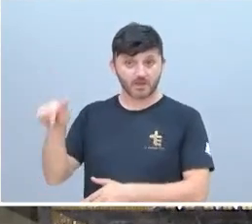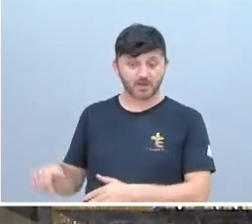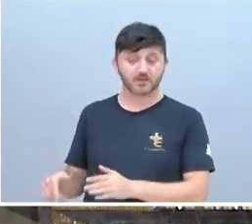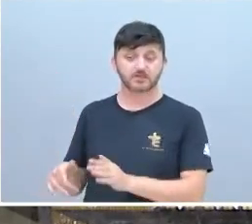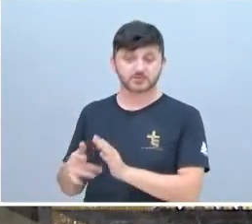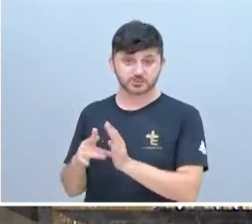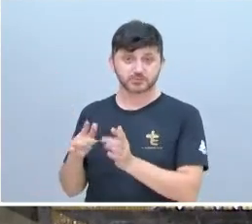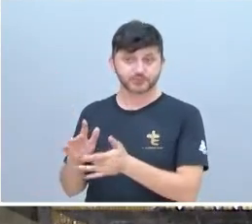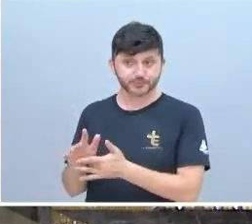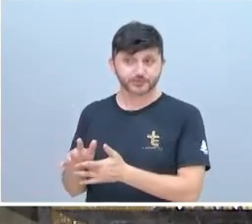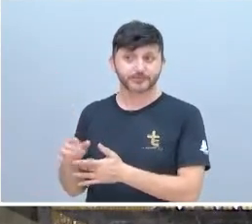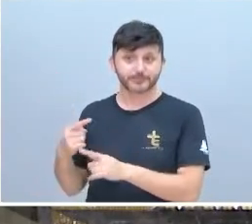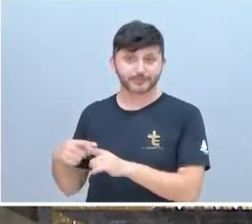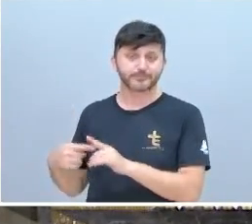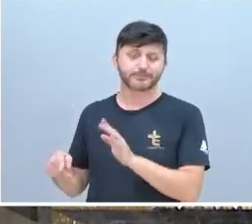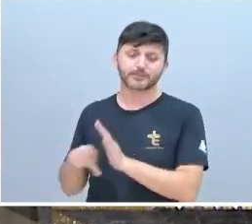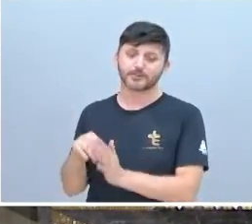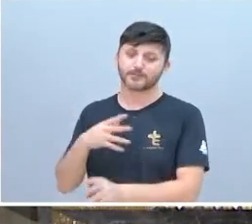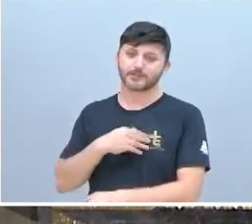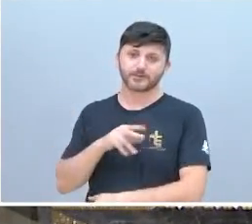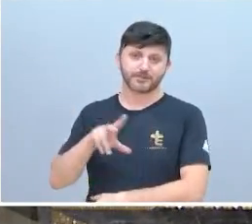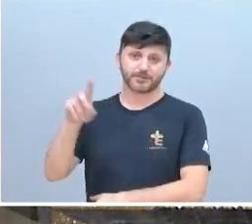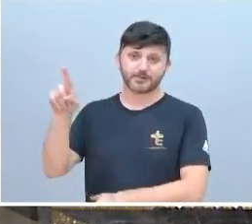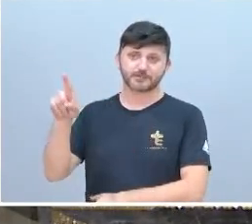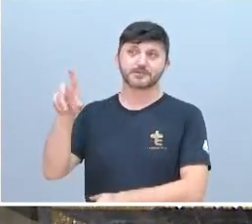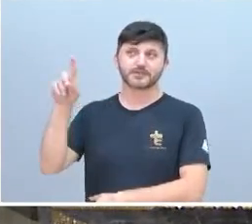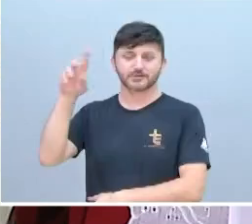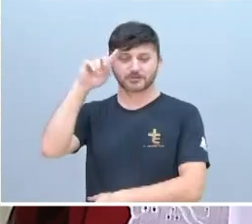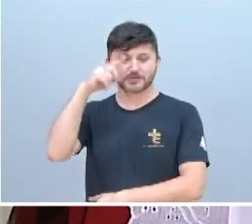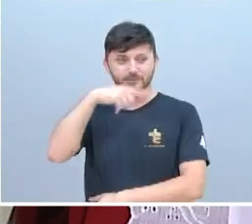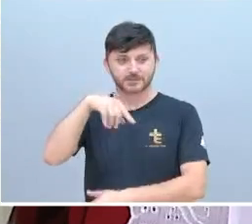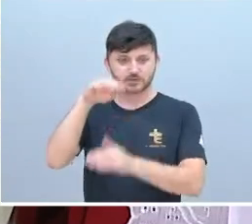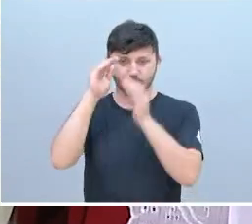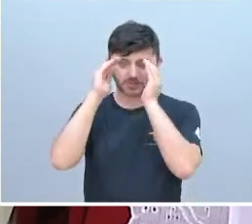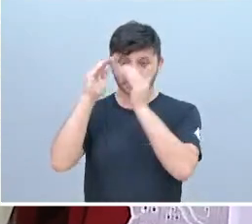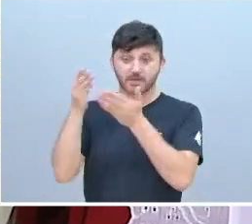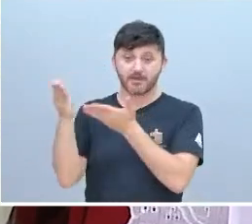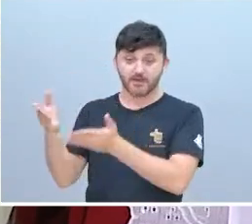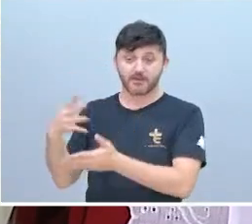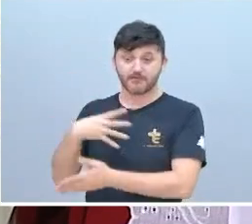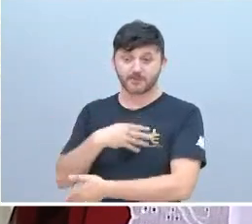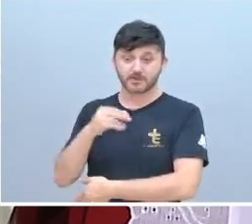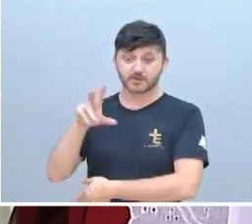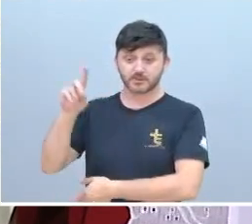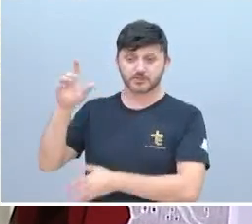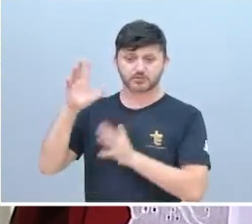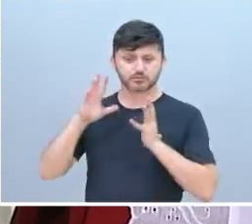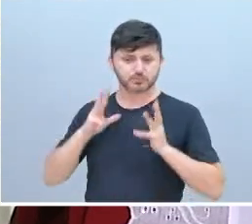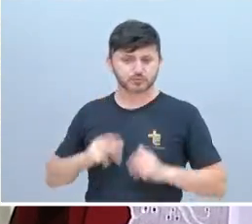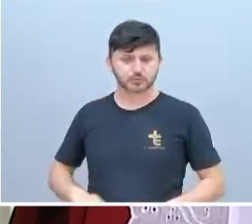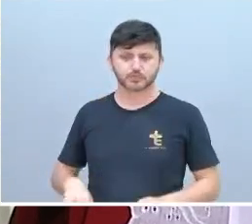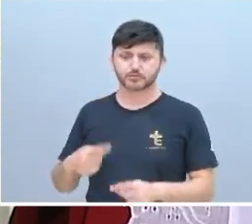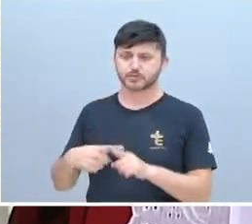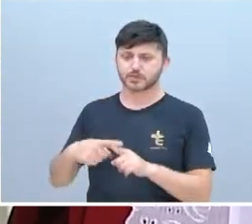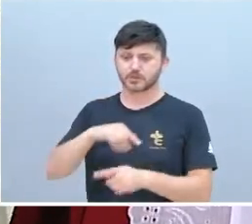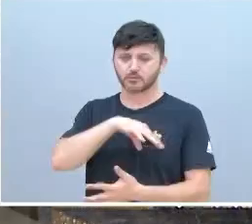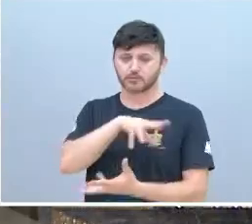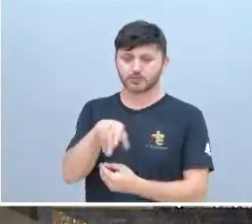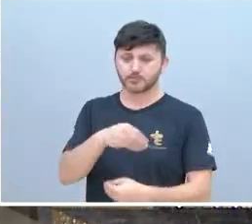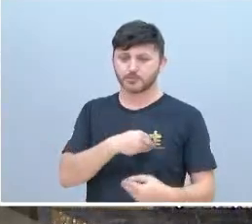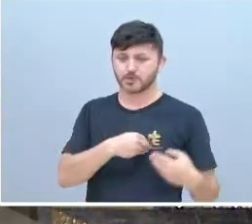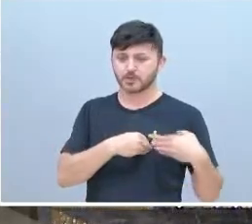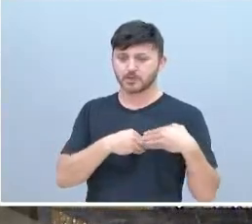Filho amado, escutai-o. Eis o Cordeiro de Deus, eis aquele que tira o pecado do